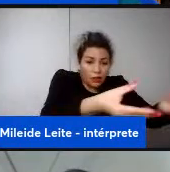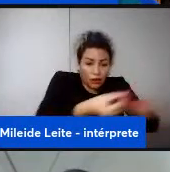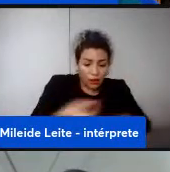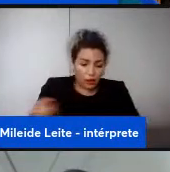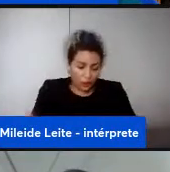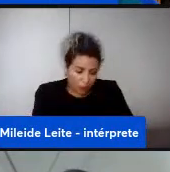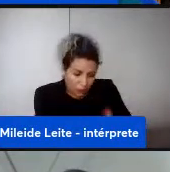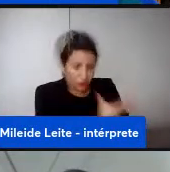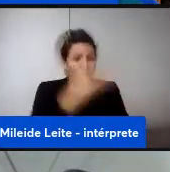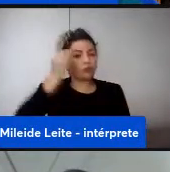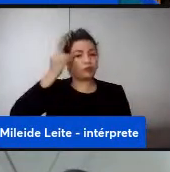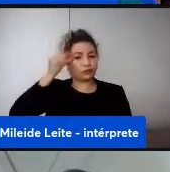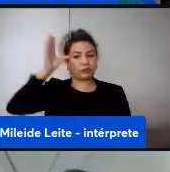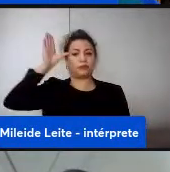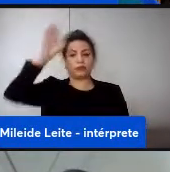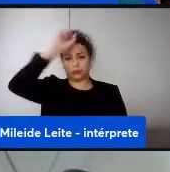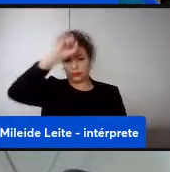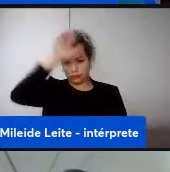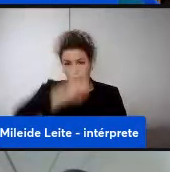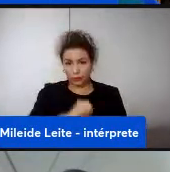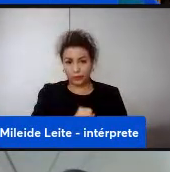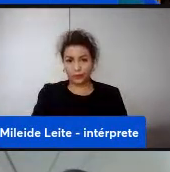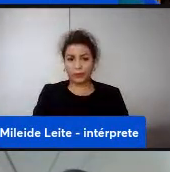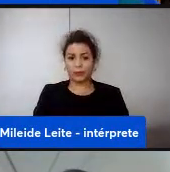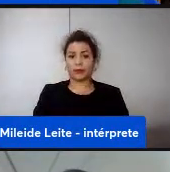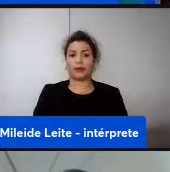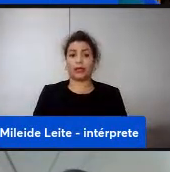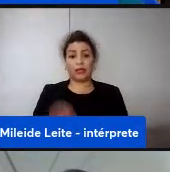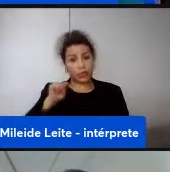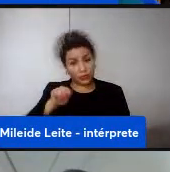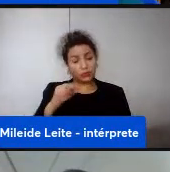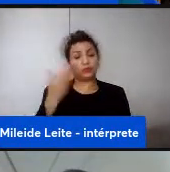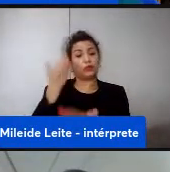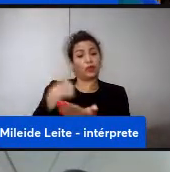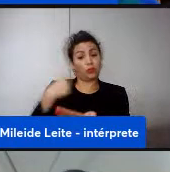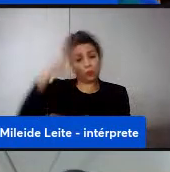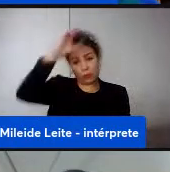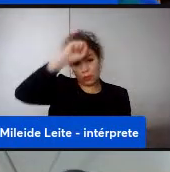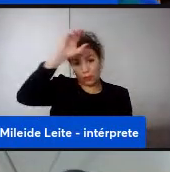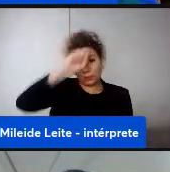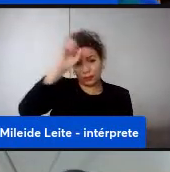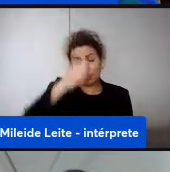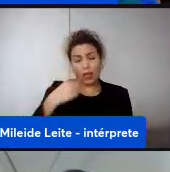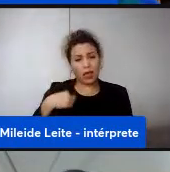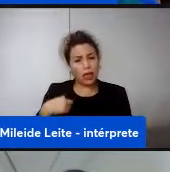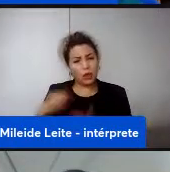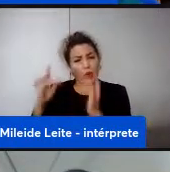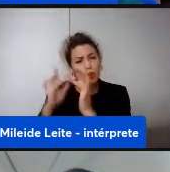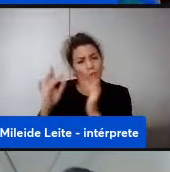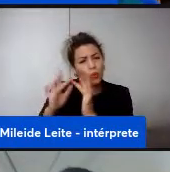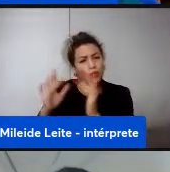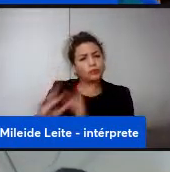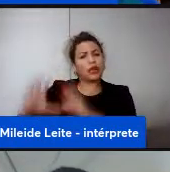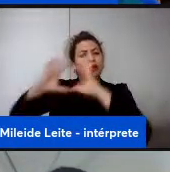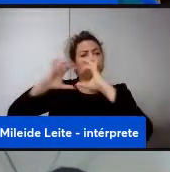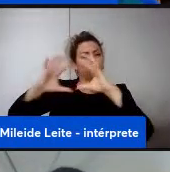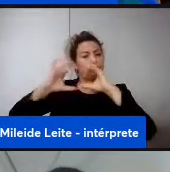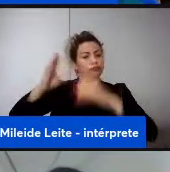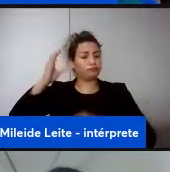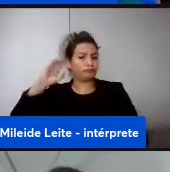novos conhecimentos. Então, essa foi uma lição que eu aprendi. Ao me aproximar das neurociências,